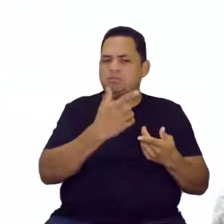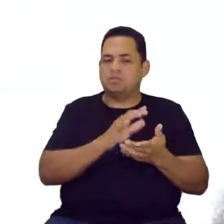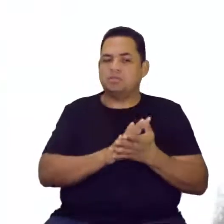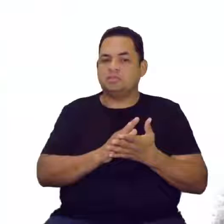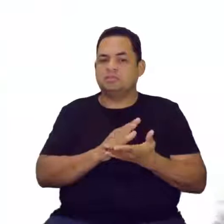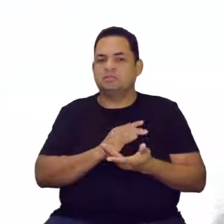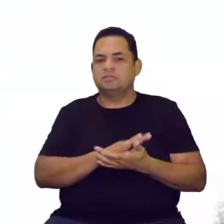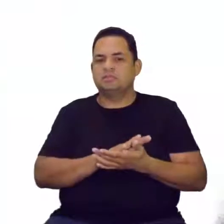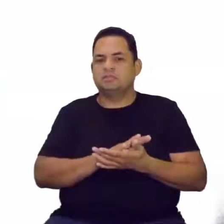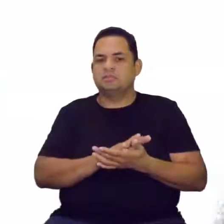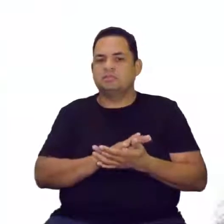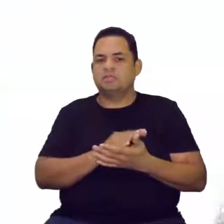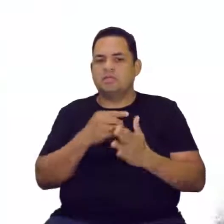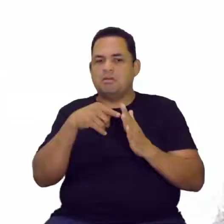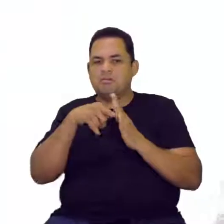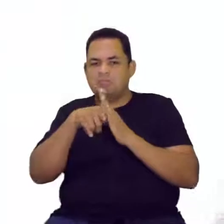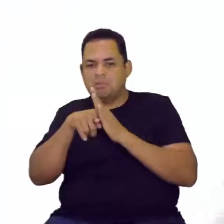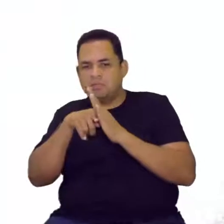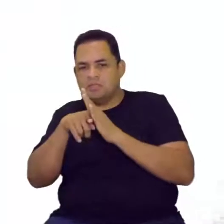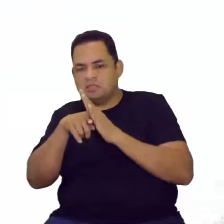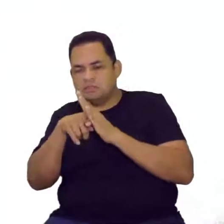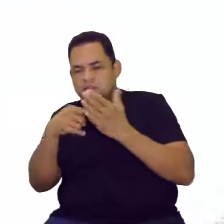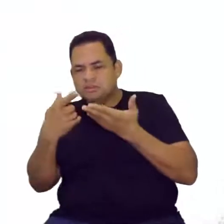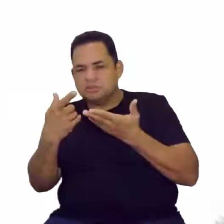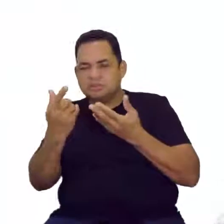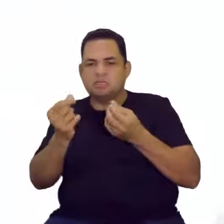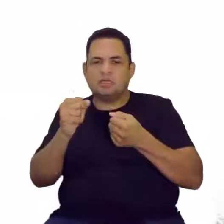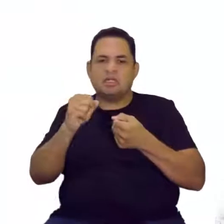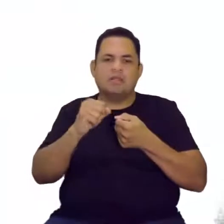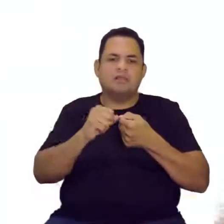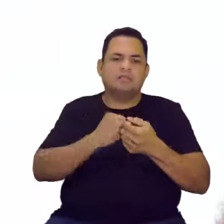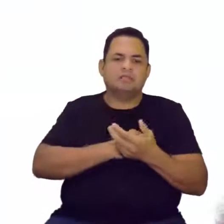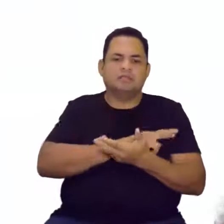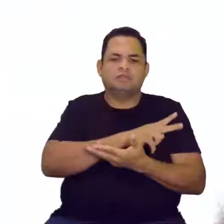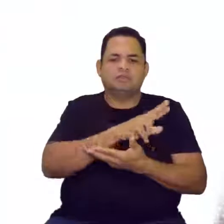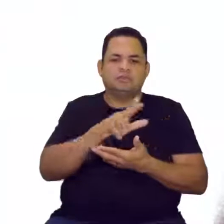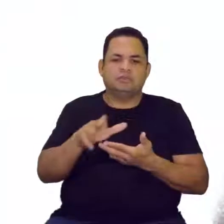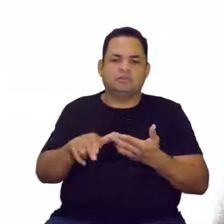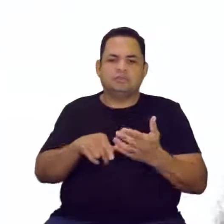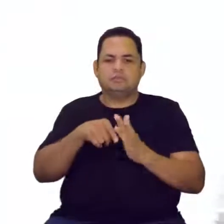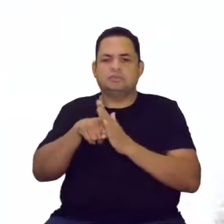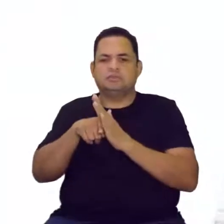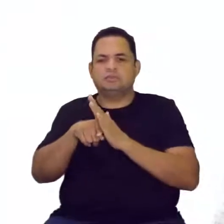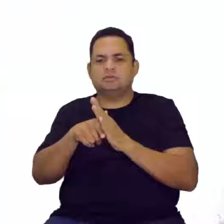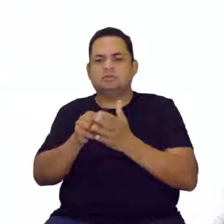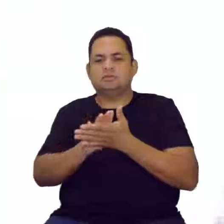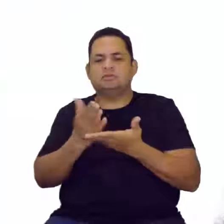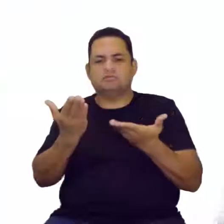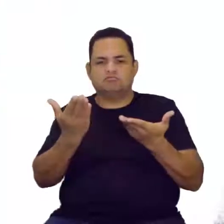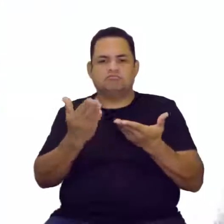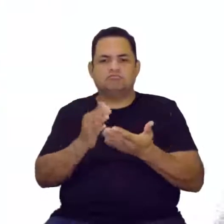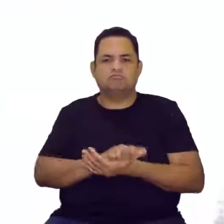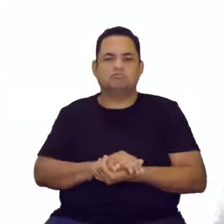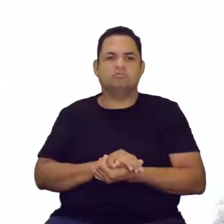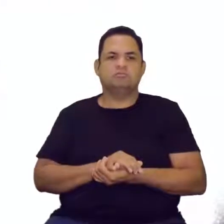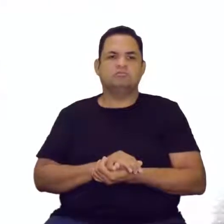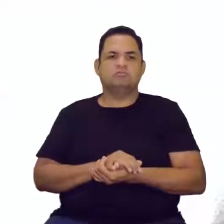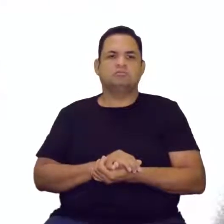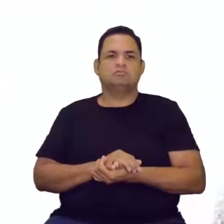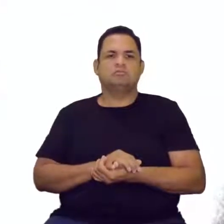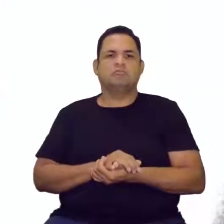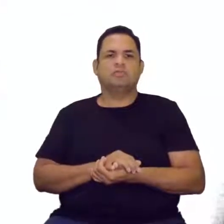que digamos, ela é fundada a partir de várias pesquisas e análises.